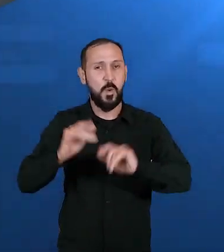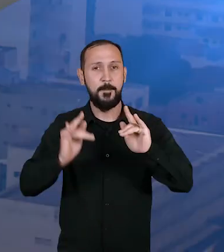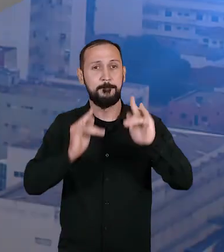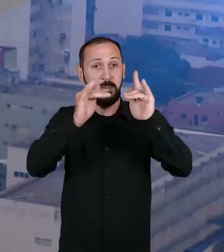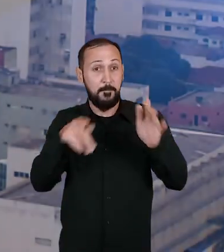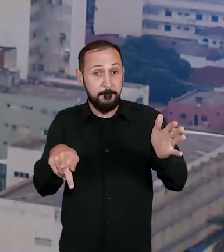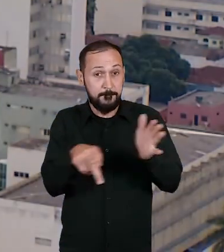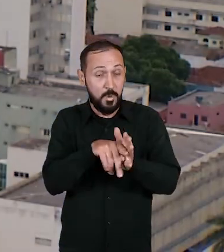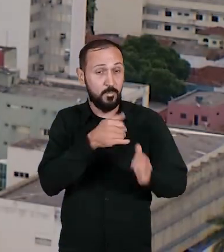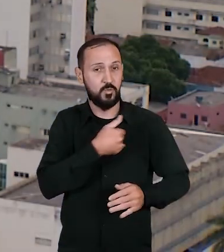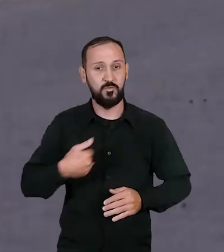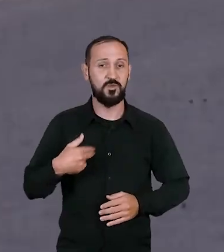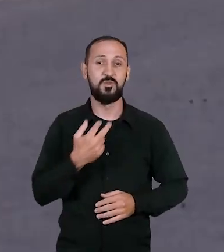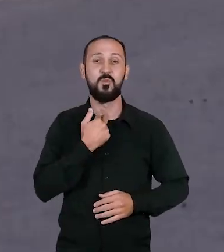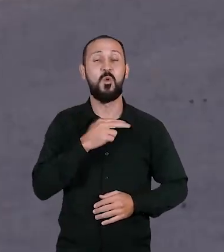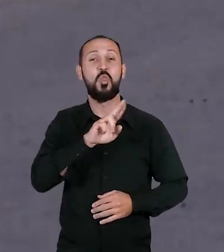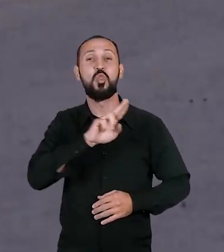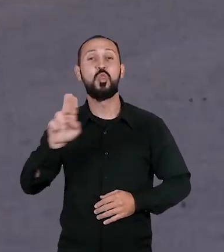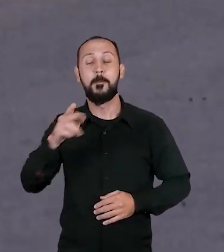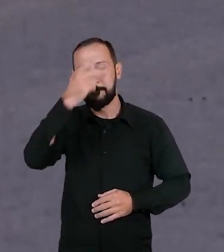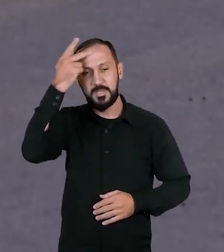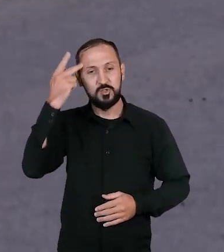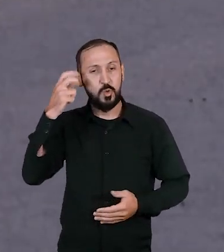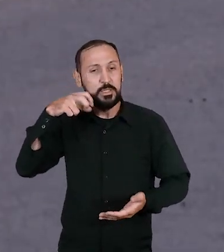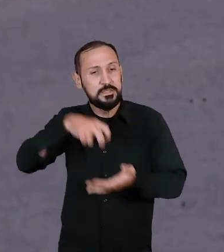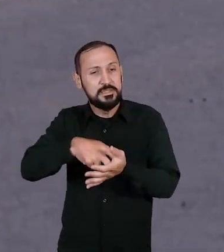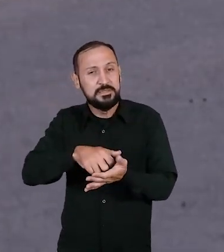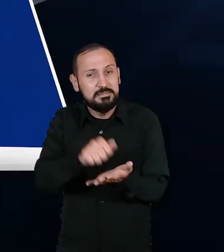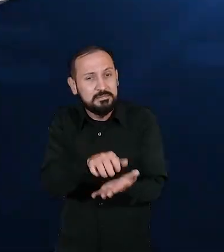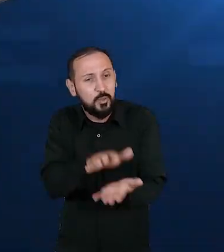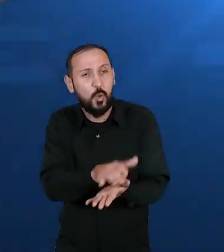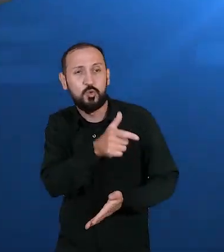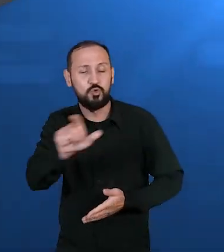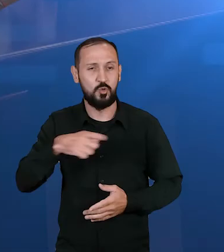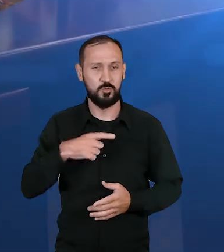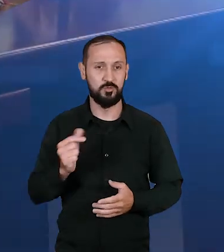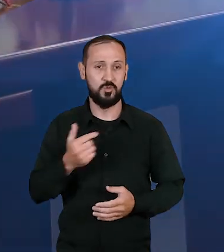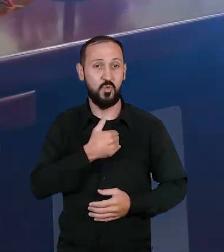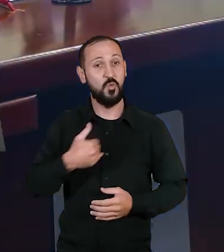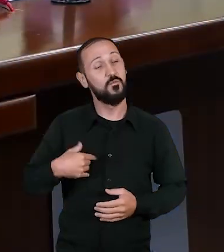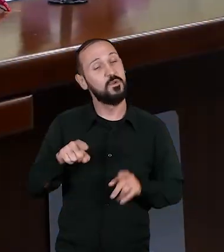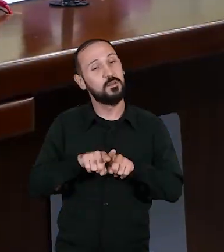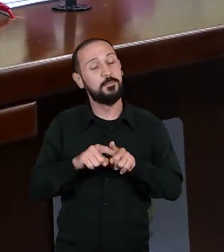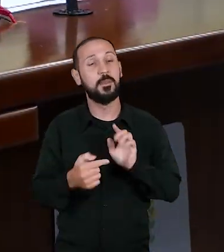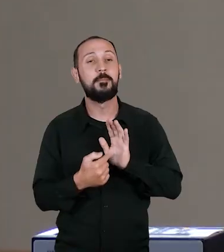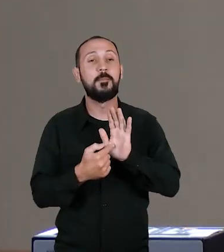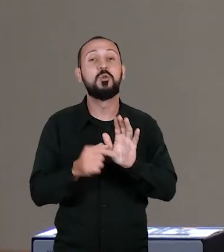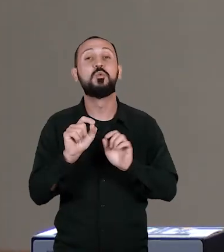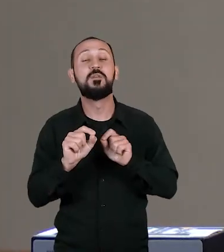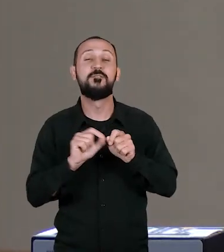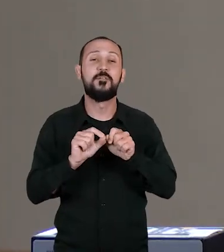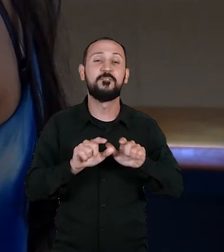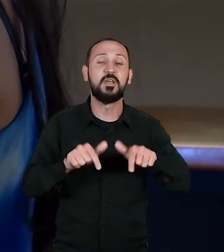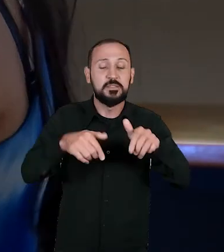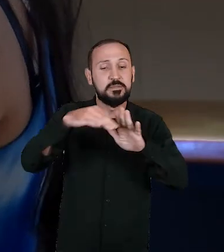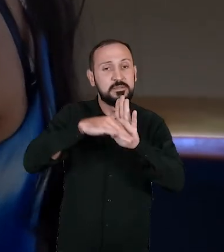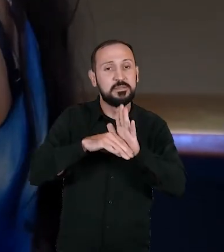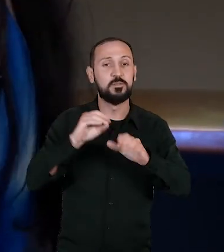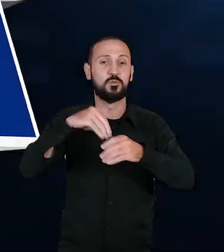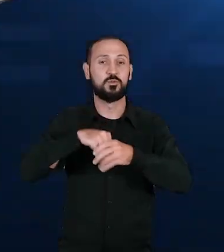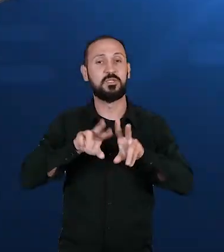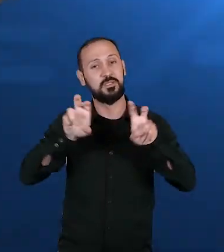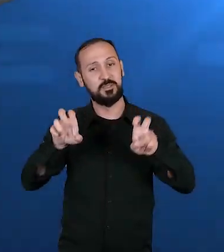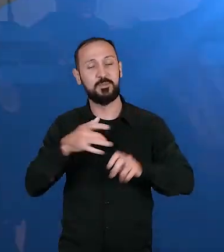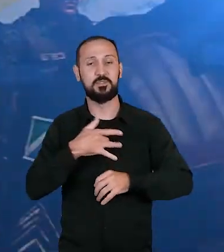Ruas e prédios públicos não poderão receber nome de torturadores. Governo presta contas sobre ações na área